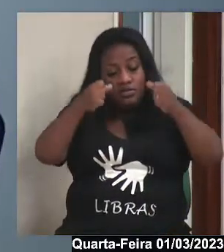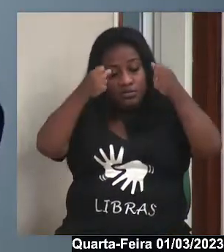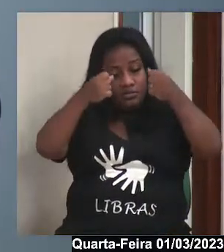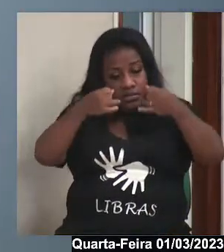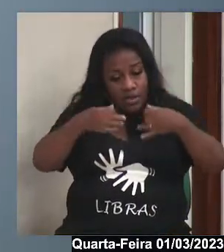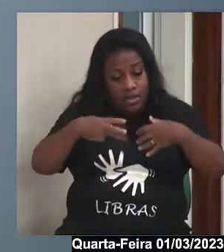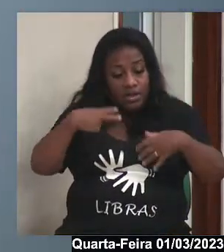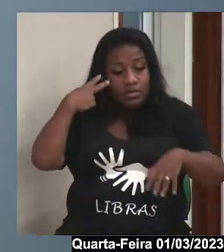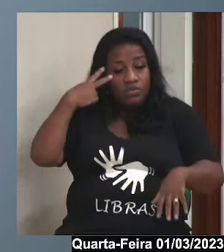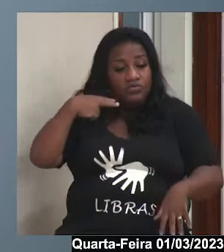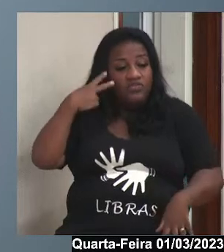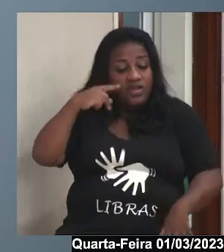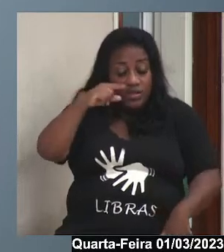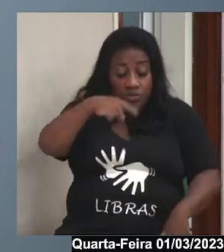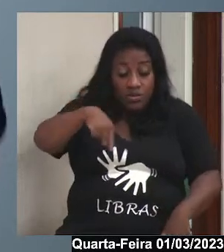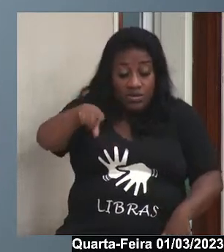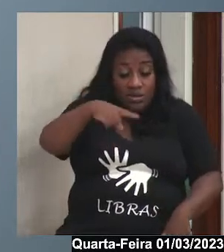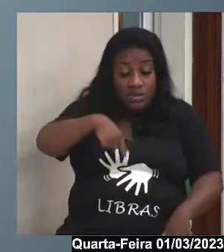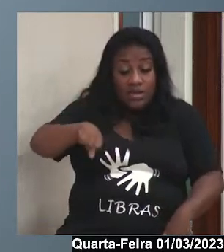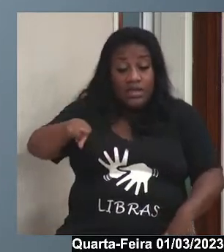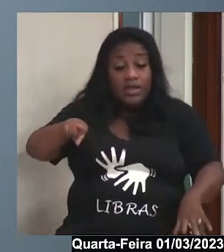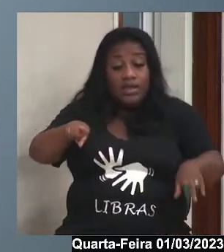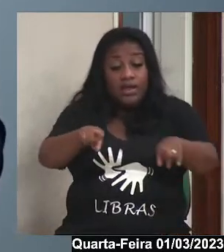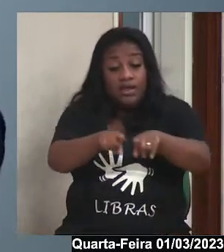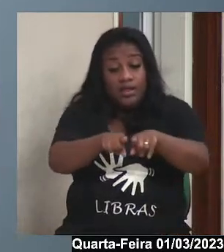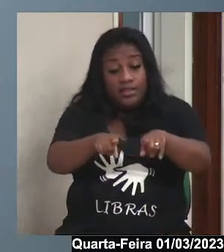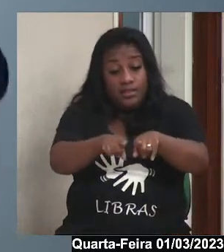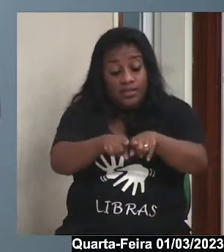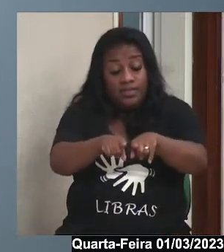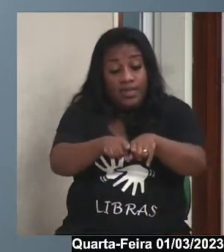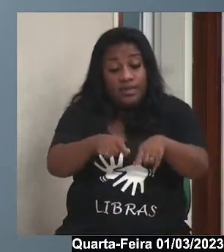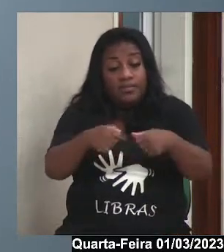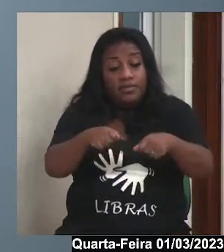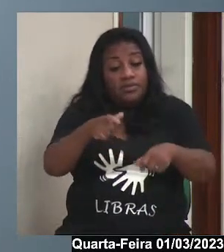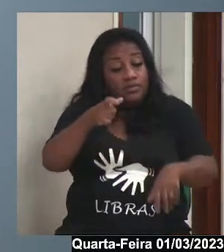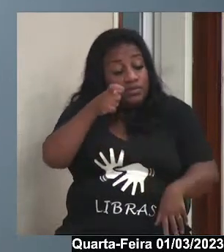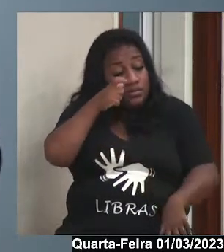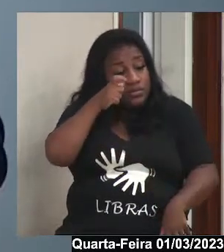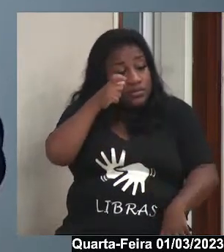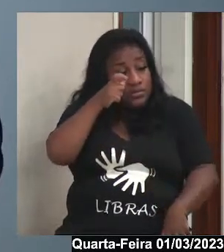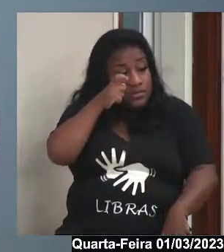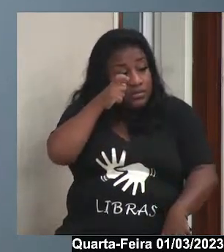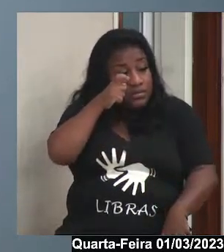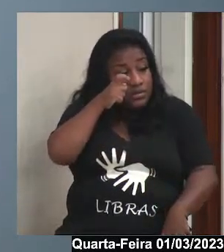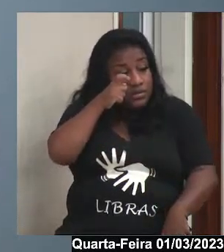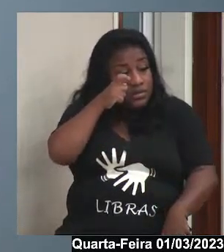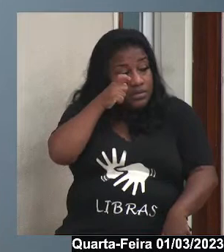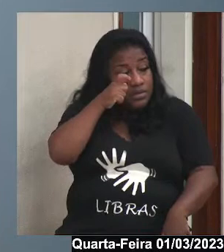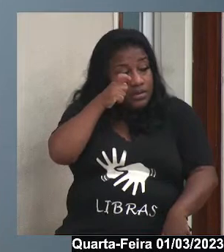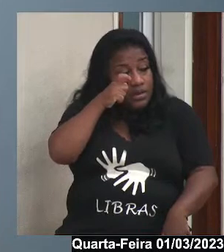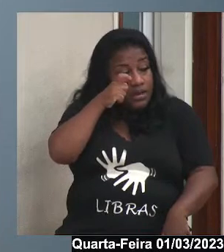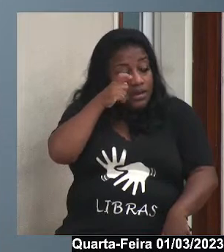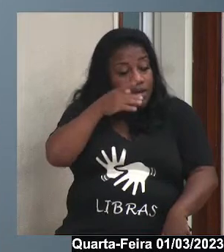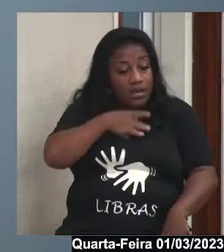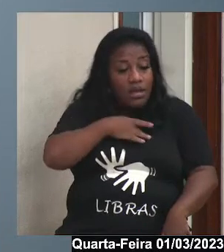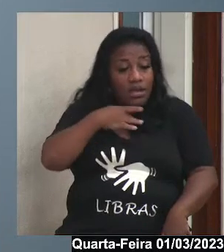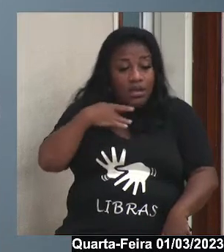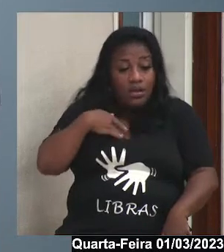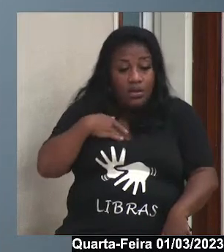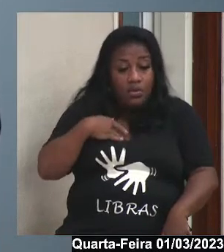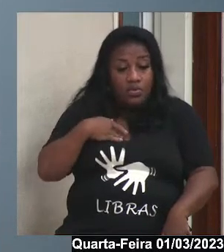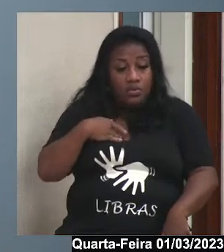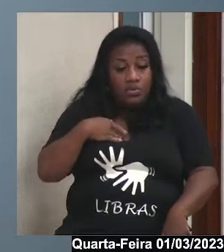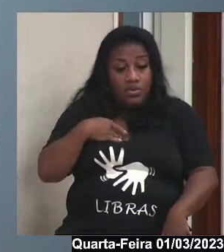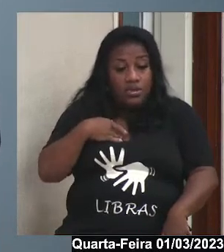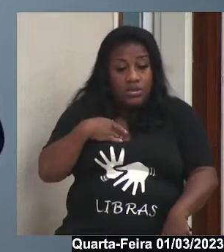aqui, por não emitirem uma opinião, não cobrarem o prefeito, não fiscalizarem o prefeito de todo esse caos da nossa saúde, vão